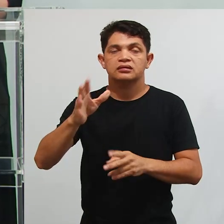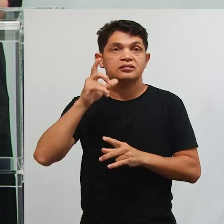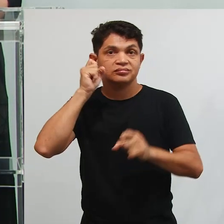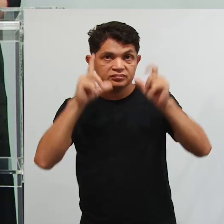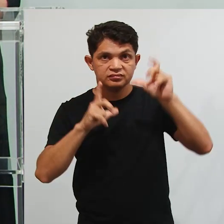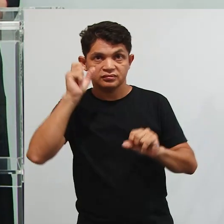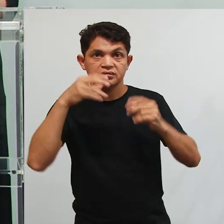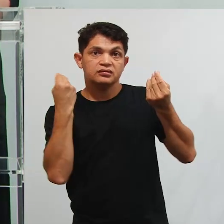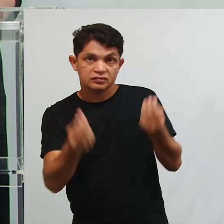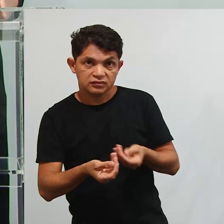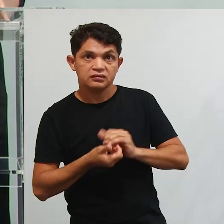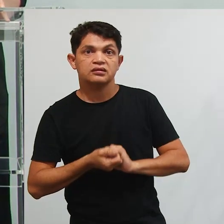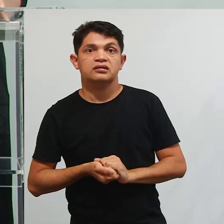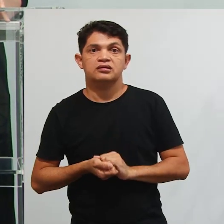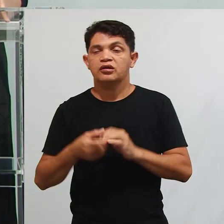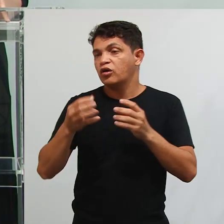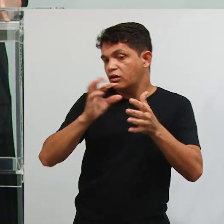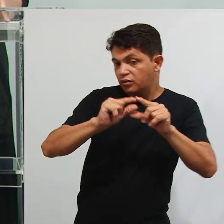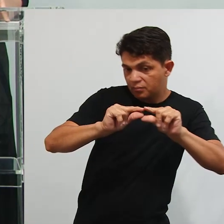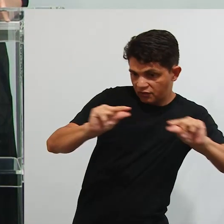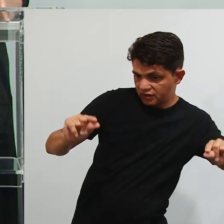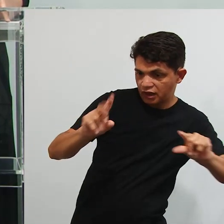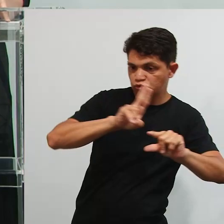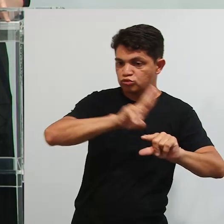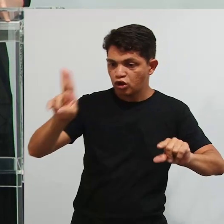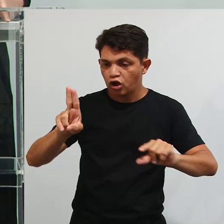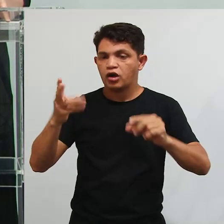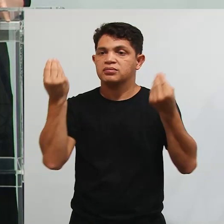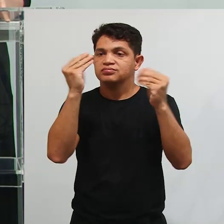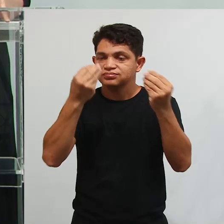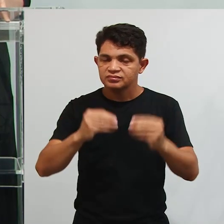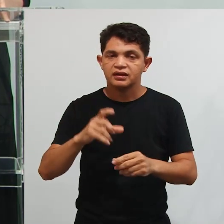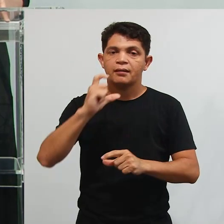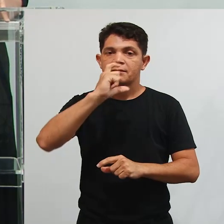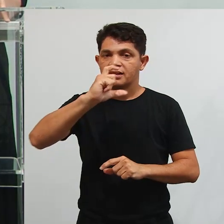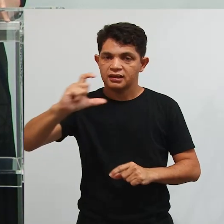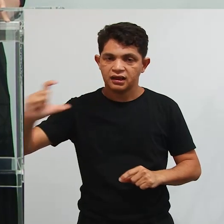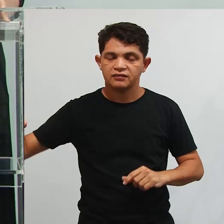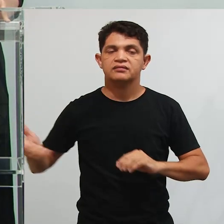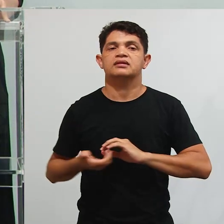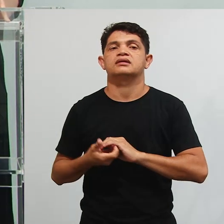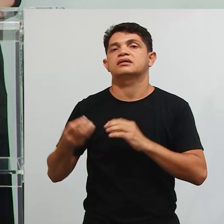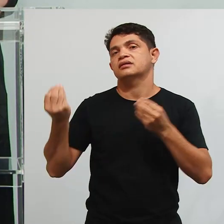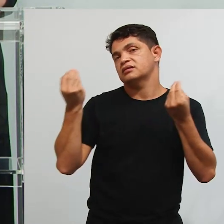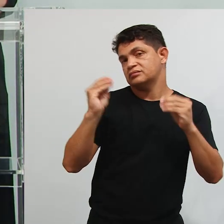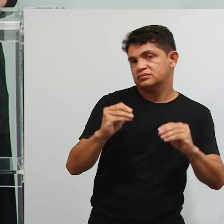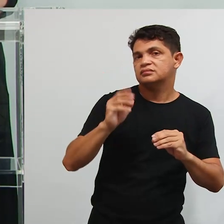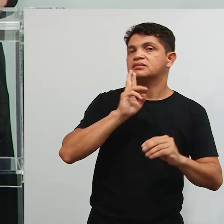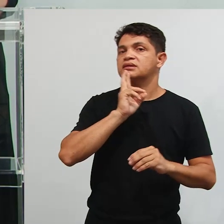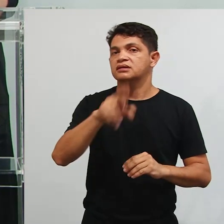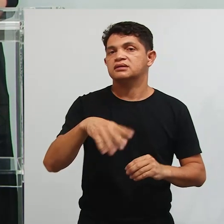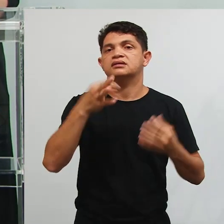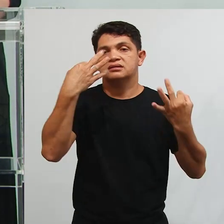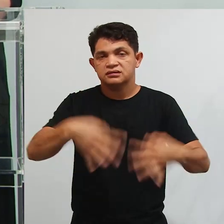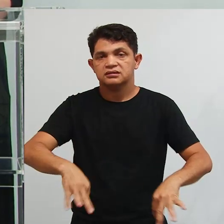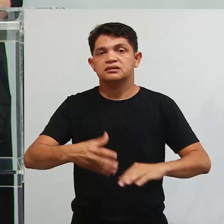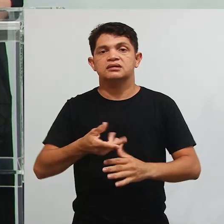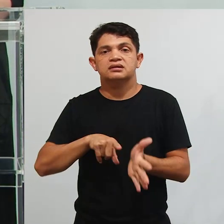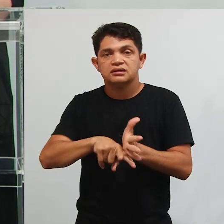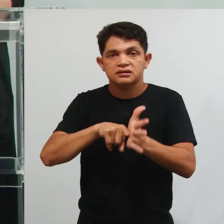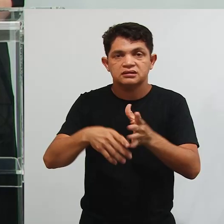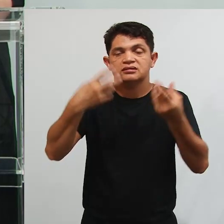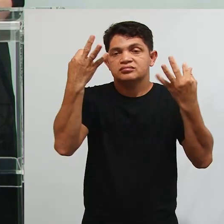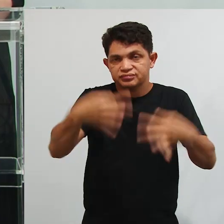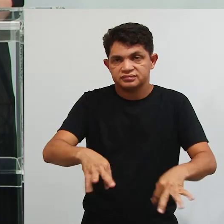como expressão dela uma frase eh um parágrafo né Isso vai ser a resposta daquele